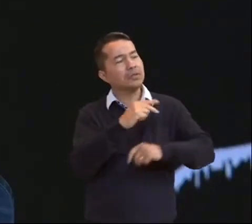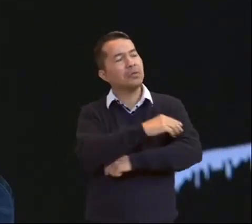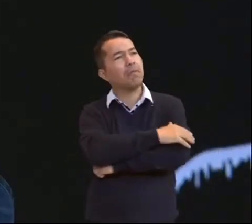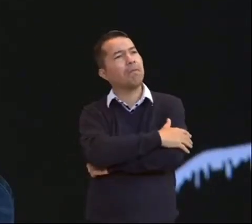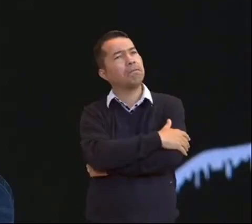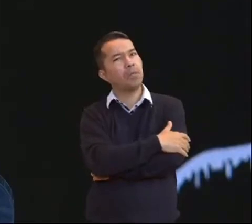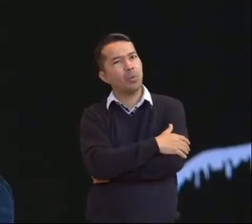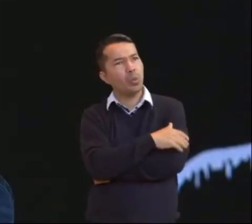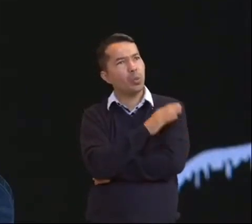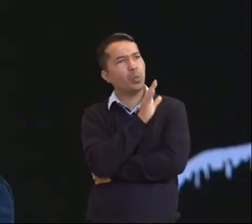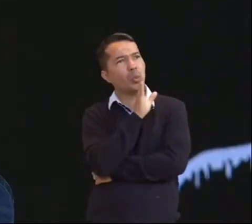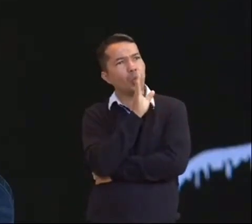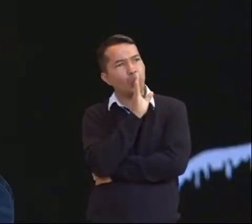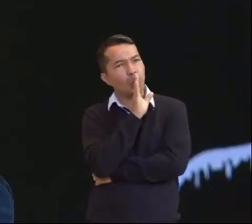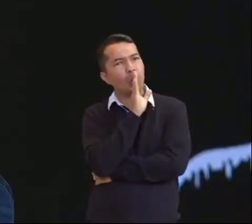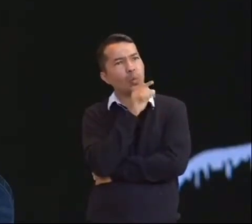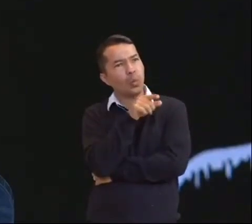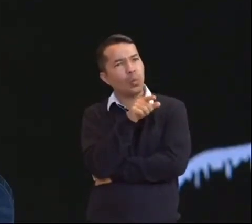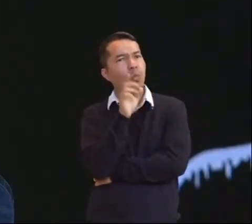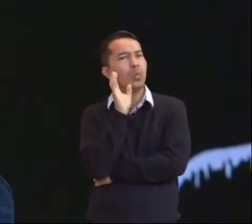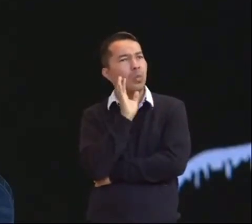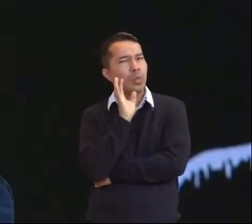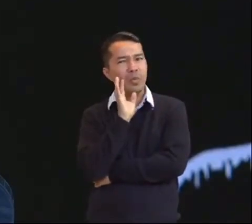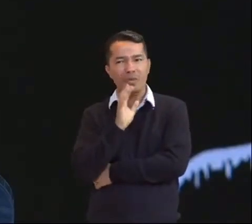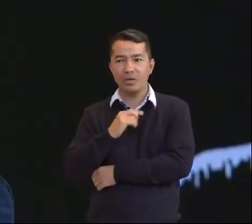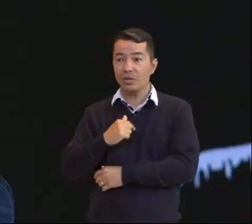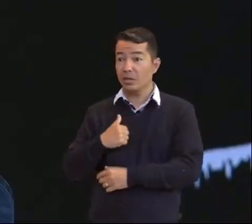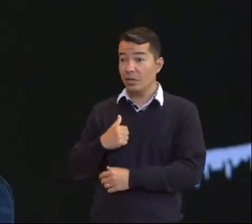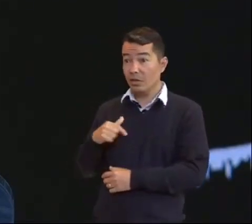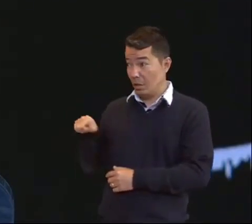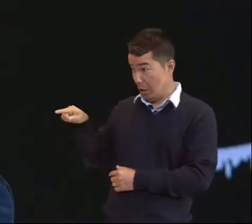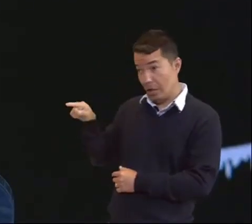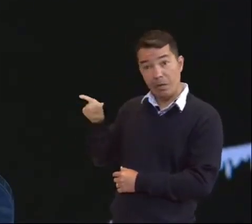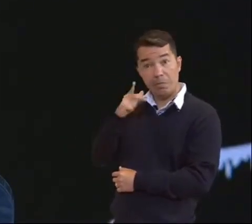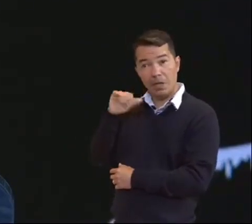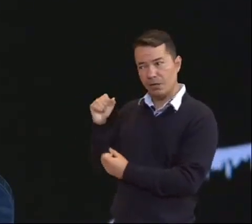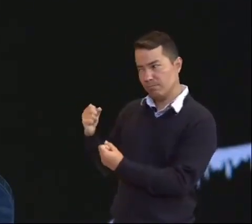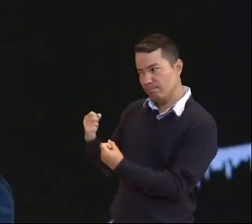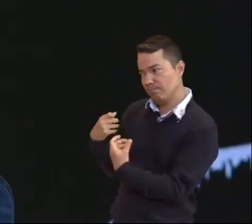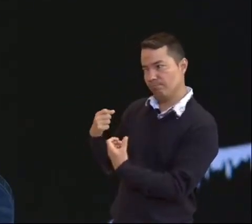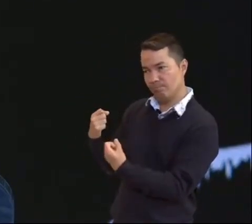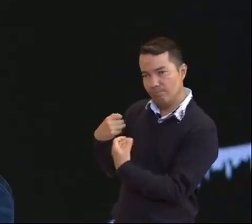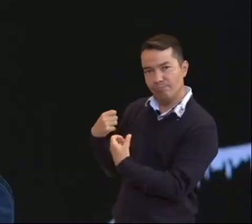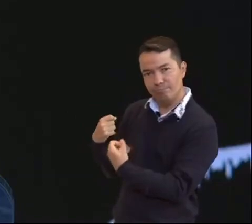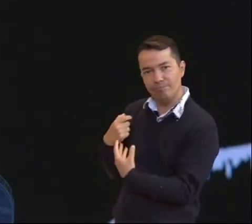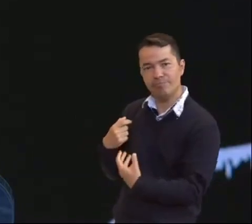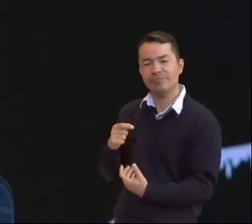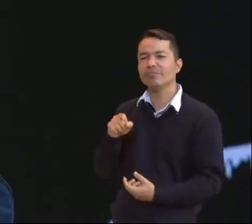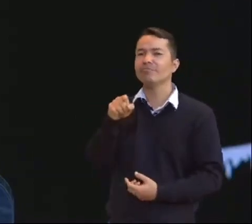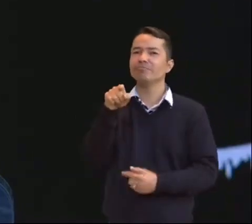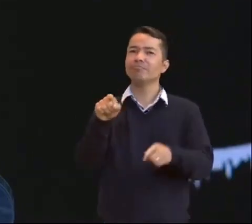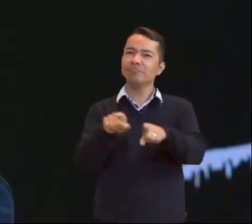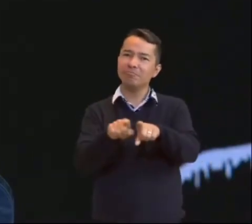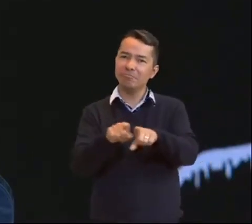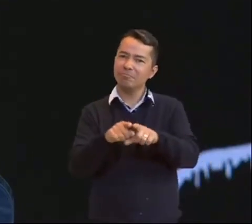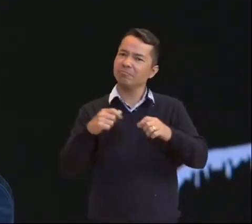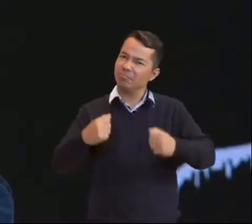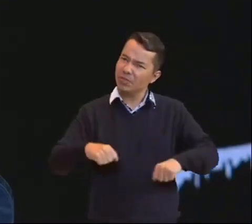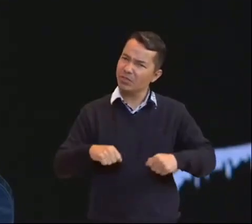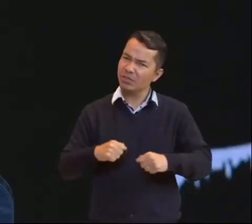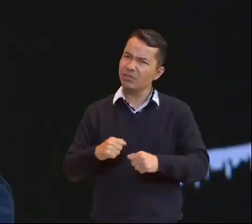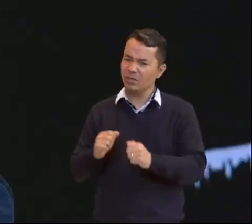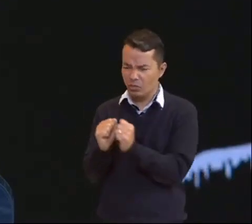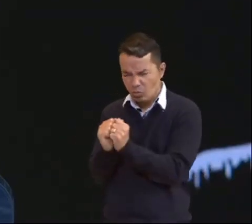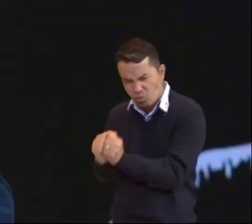tempos intencionais com Deus, e como isso forjou a minha fé. Seja intencional, tenha tempo com o